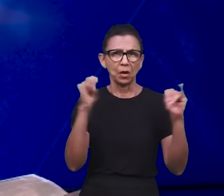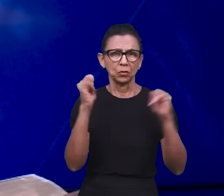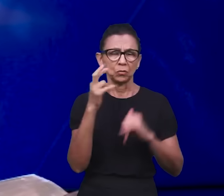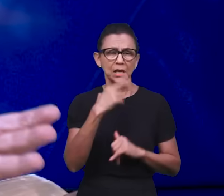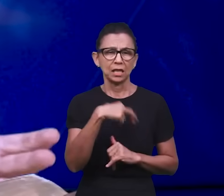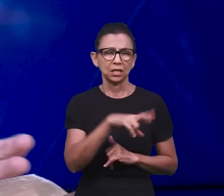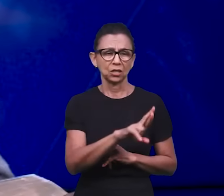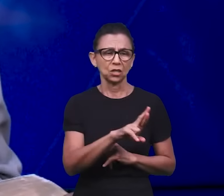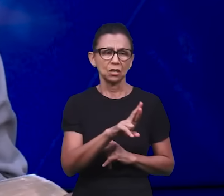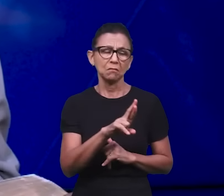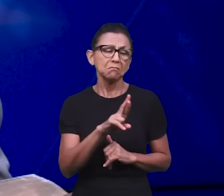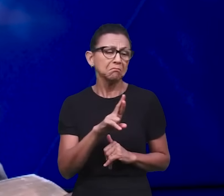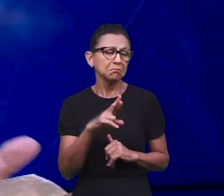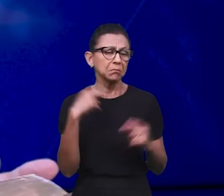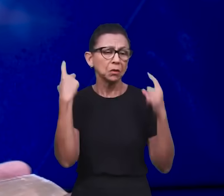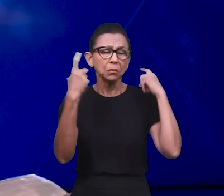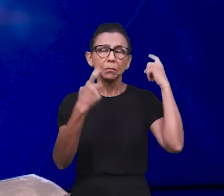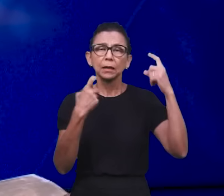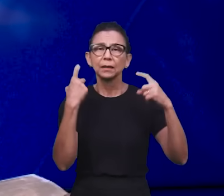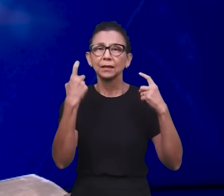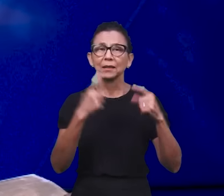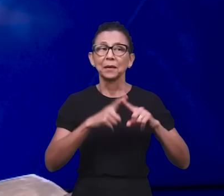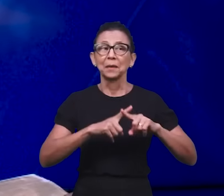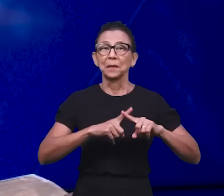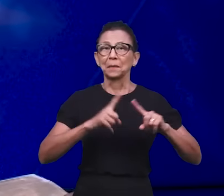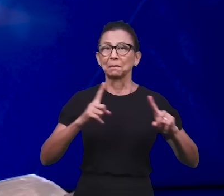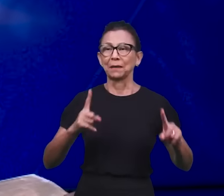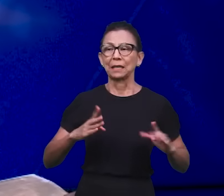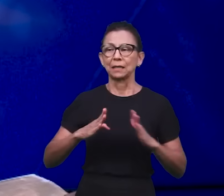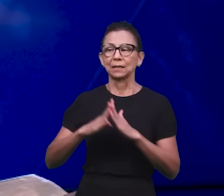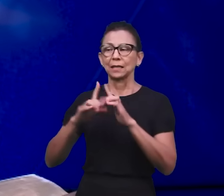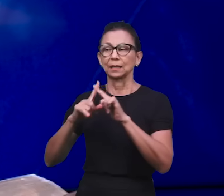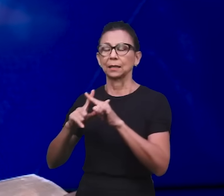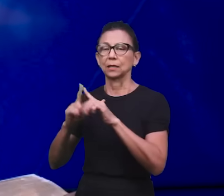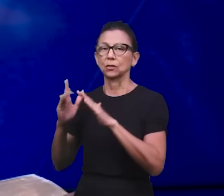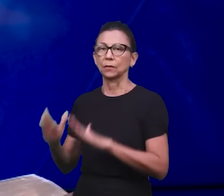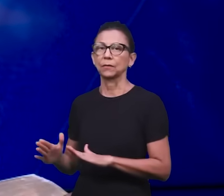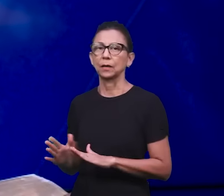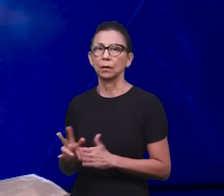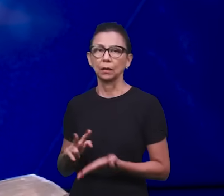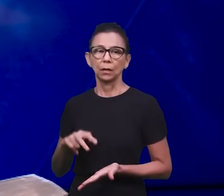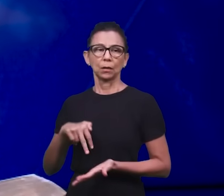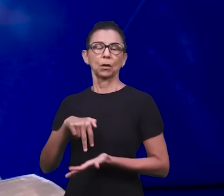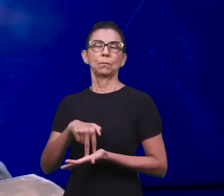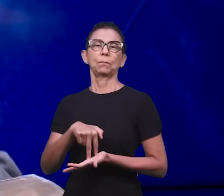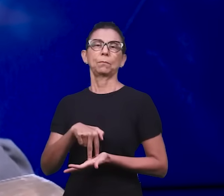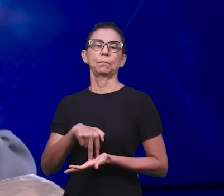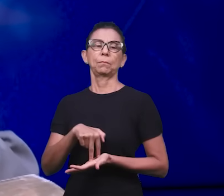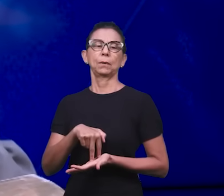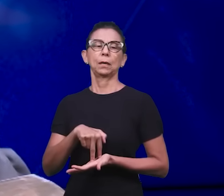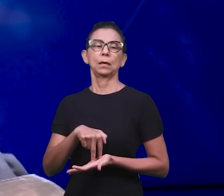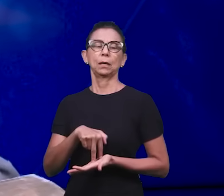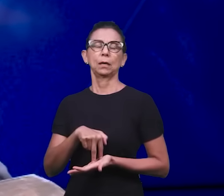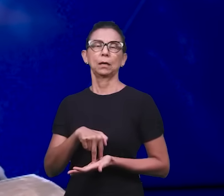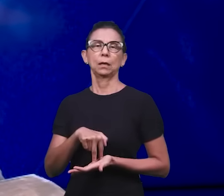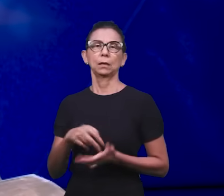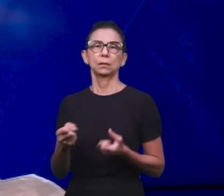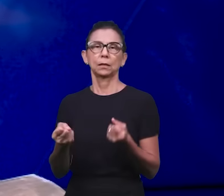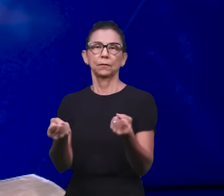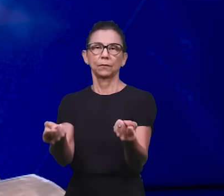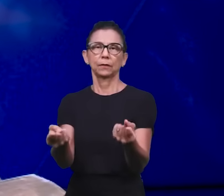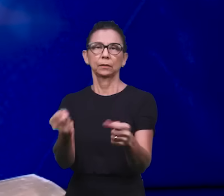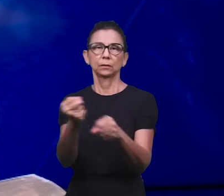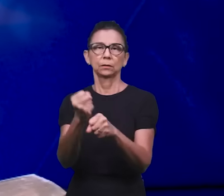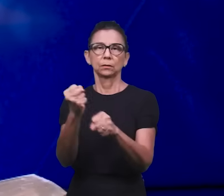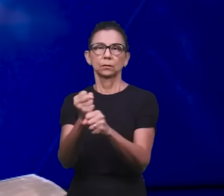por religião, porque religião anuncia letra. Mas a igreja fiel se levanta para proteger o campo do trabalho